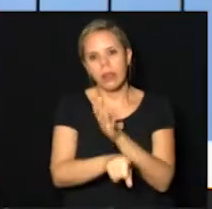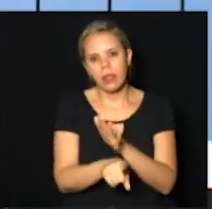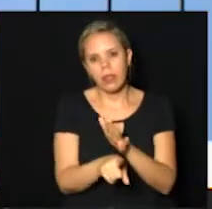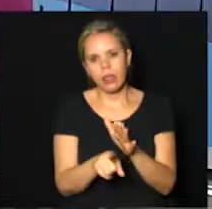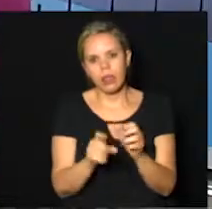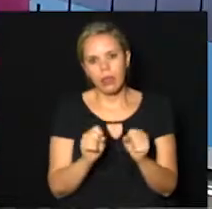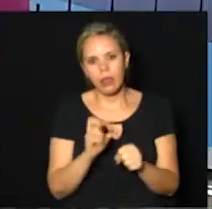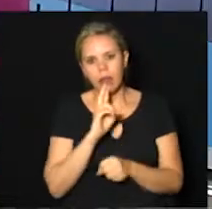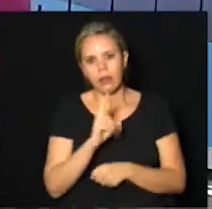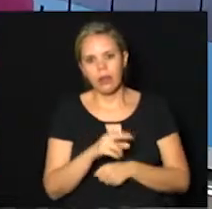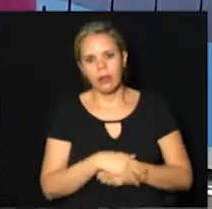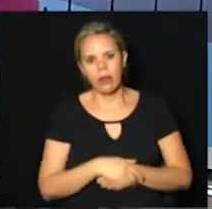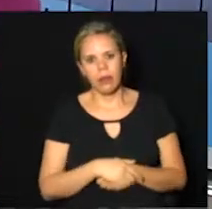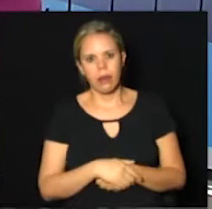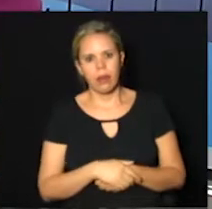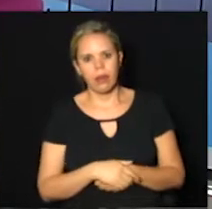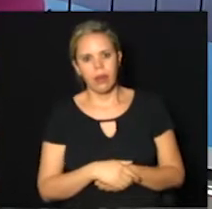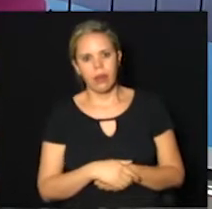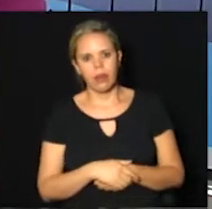responder?